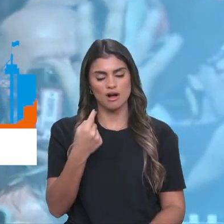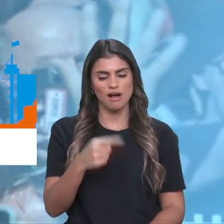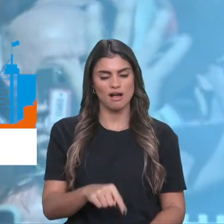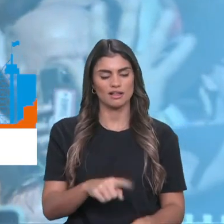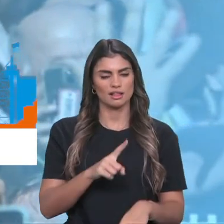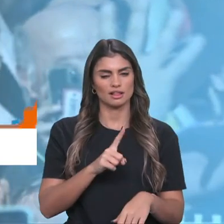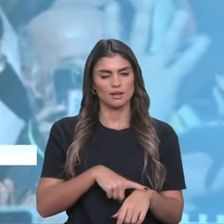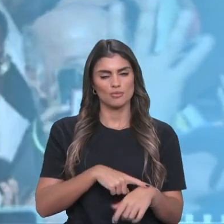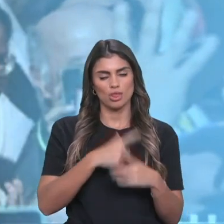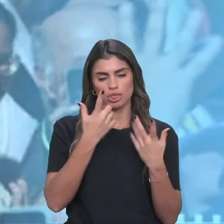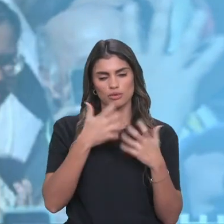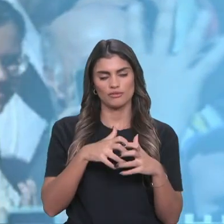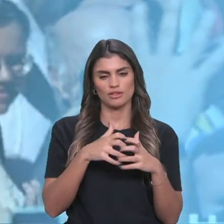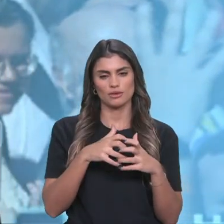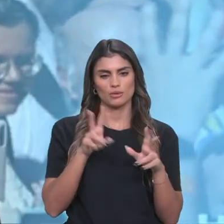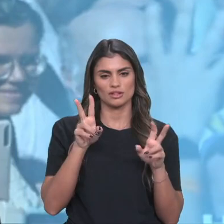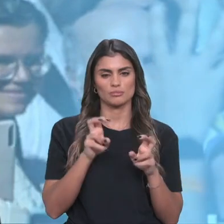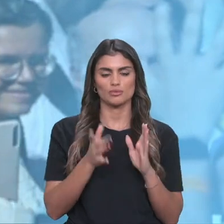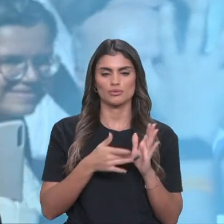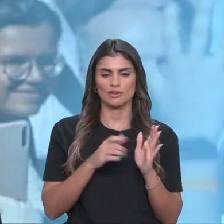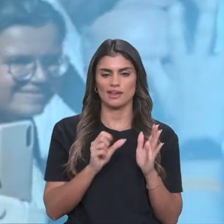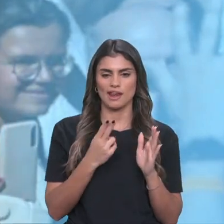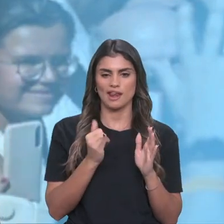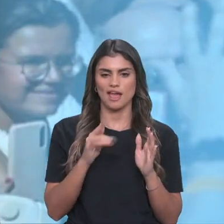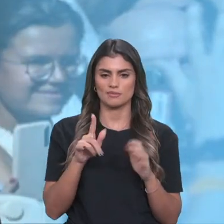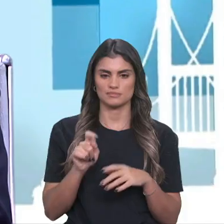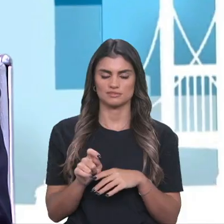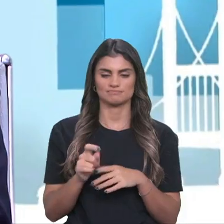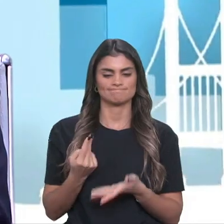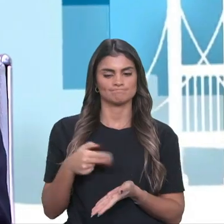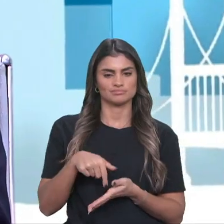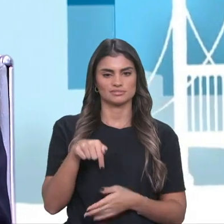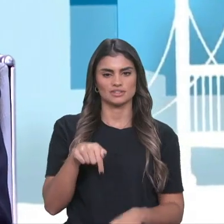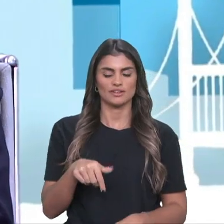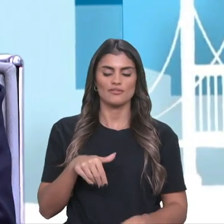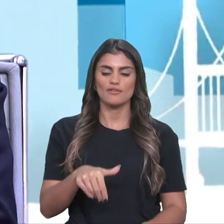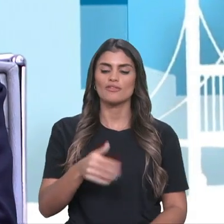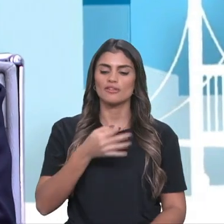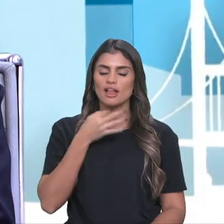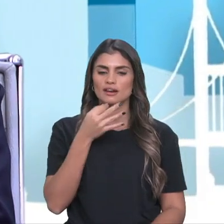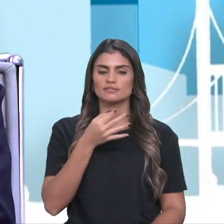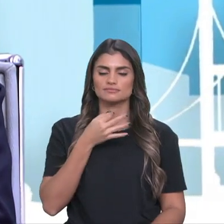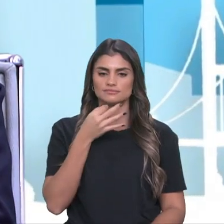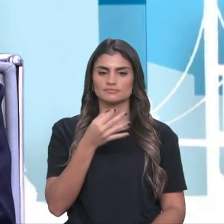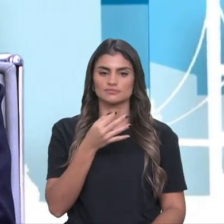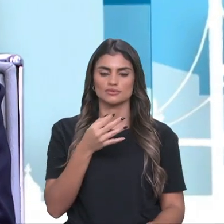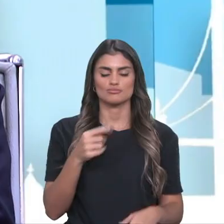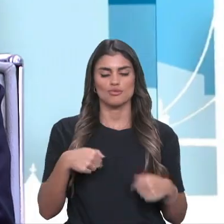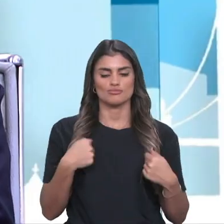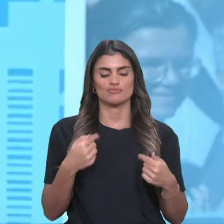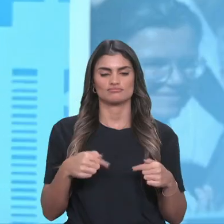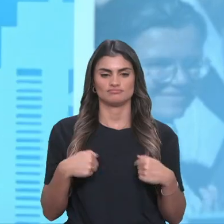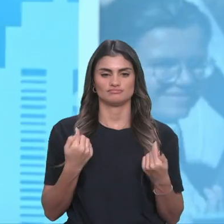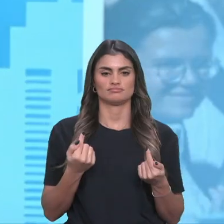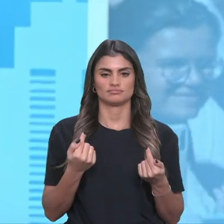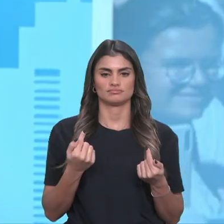Esse é o título do livro de Guilherme Abreu, que está entre nós e que nos vai falar de um itinerário na primeira pessoa. Será